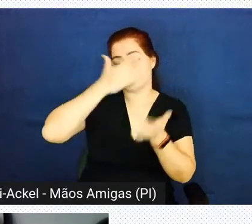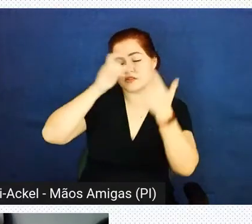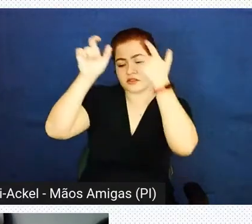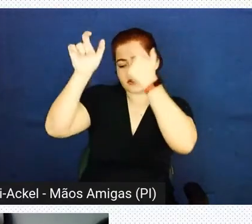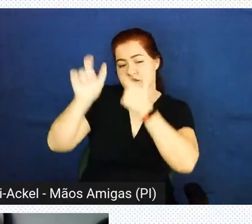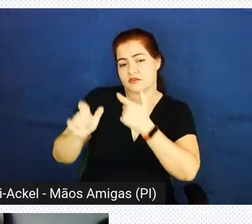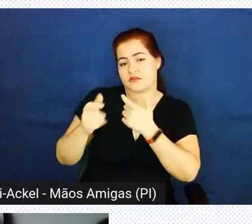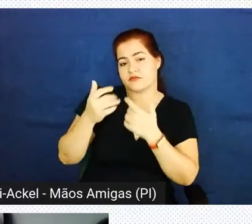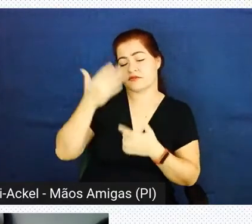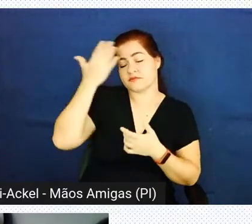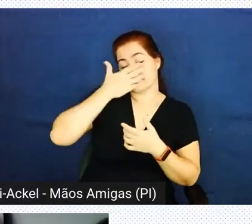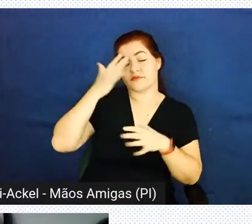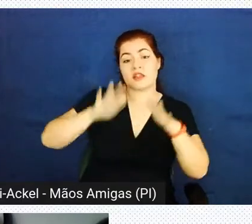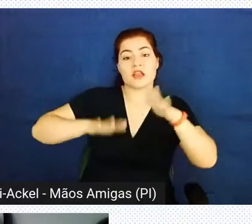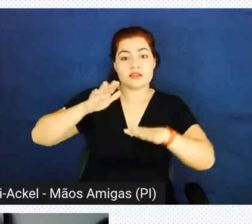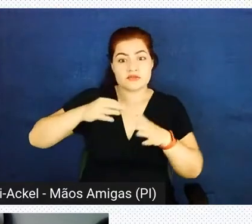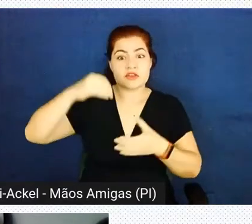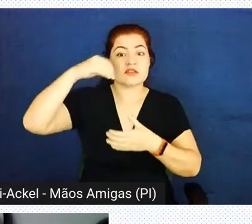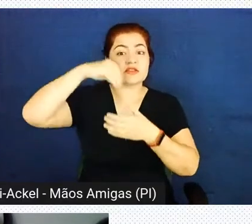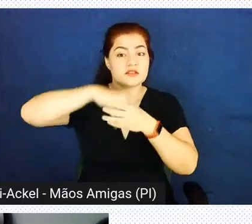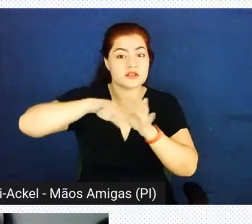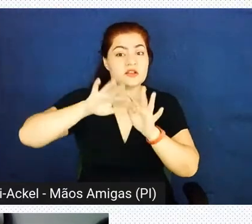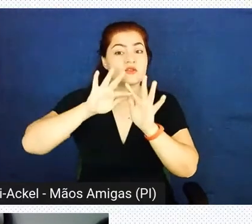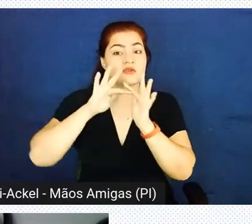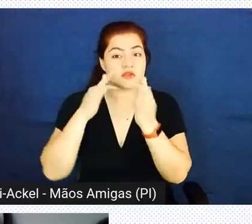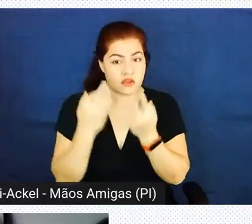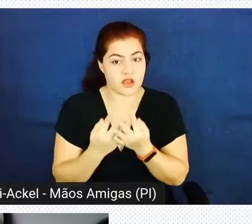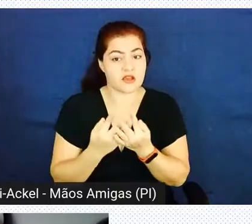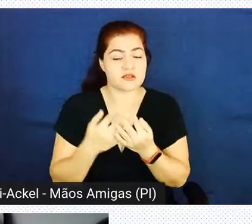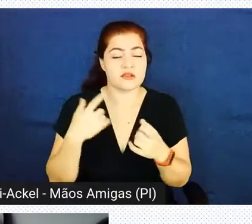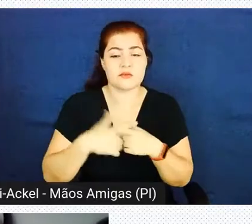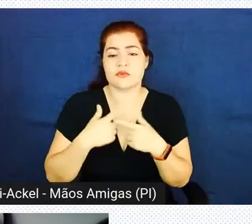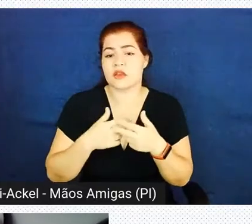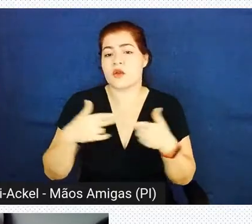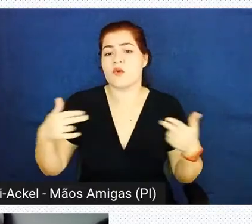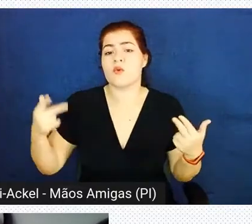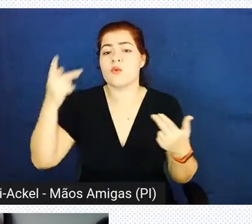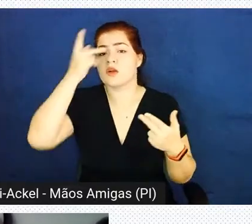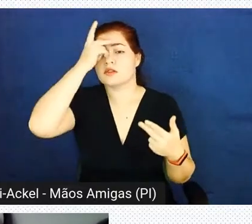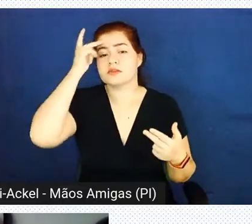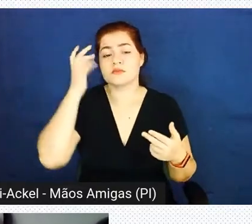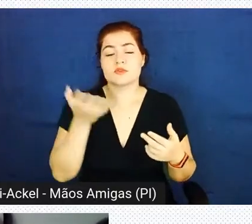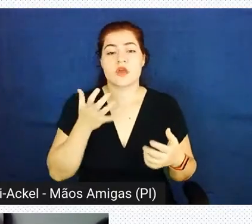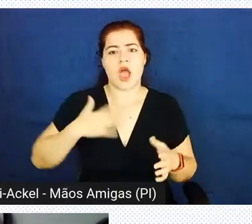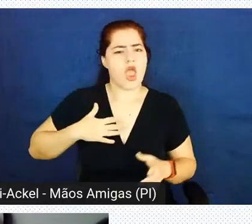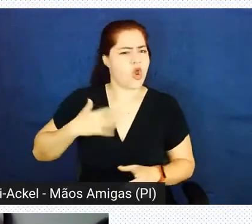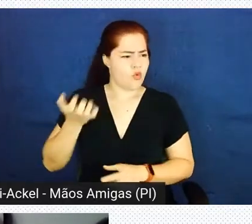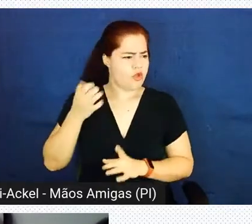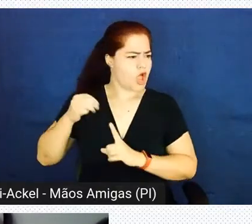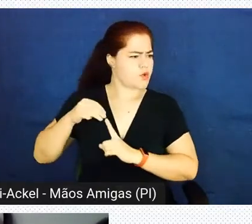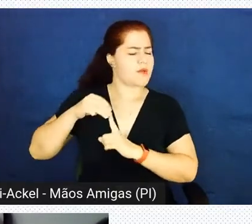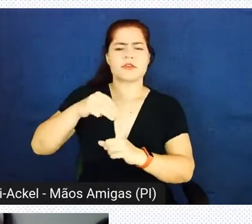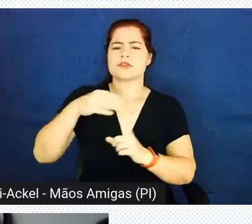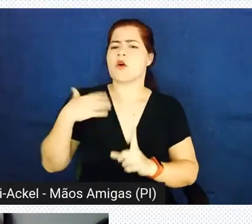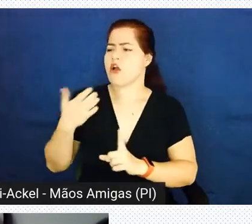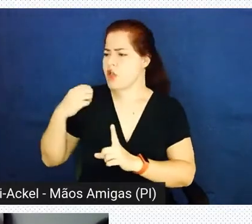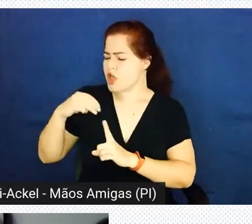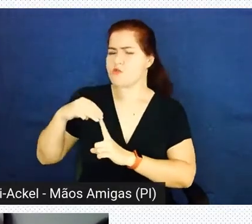vezes dentro do lar. Porque quantos querem simplesmente, não, eu quero uma missão, Maria, eu quero uma